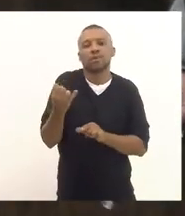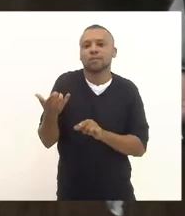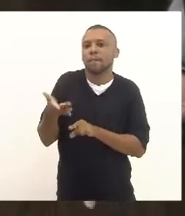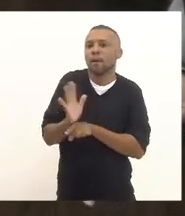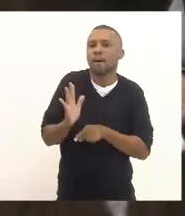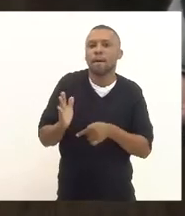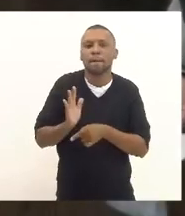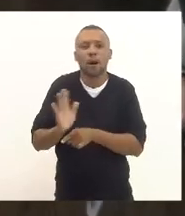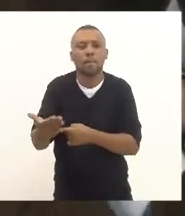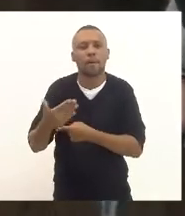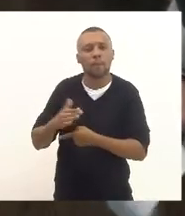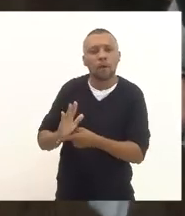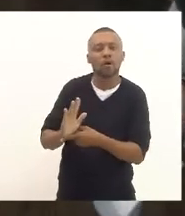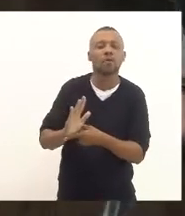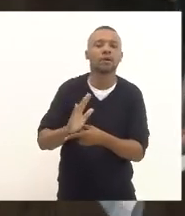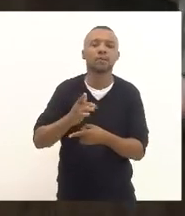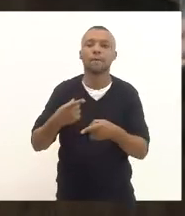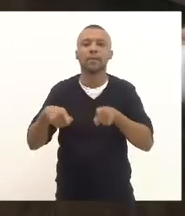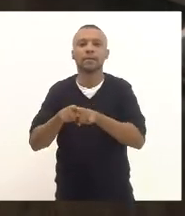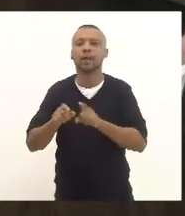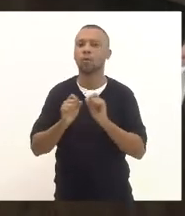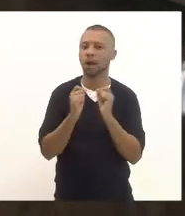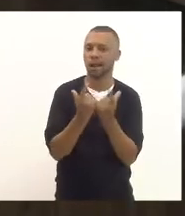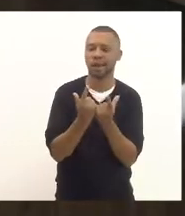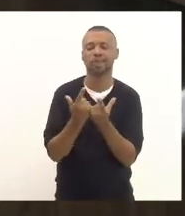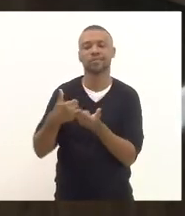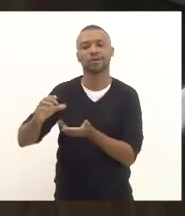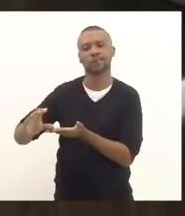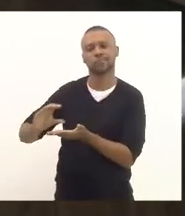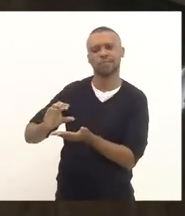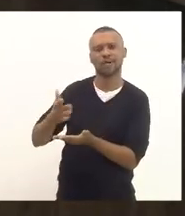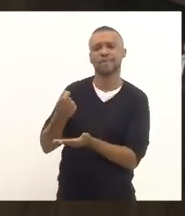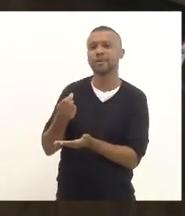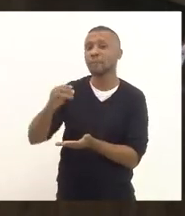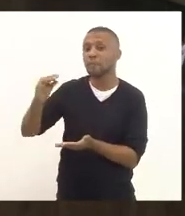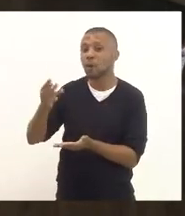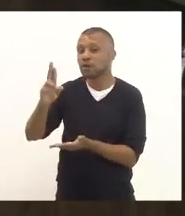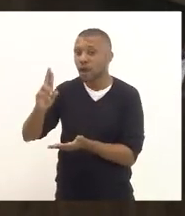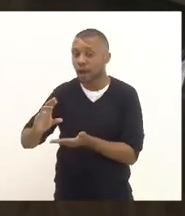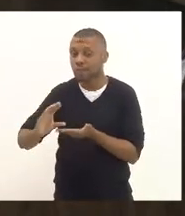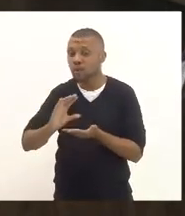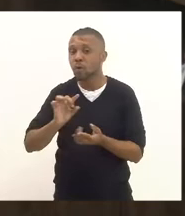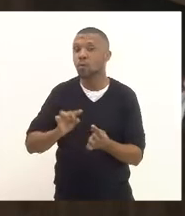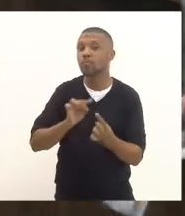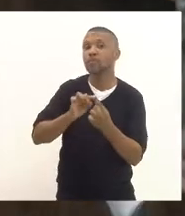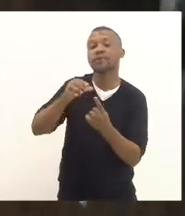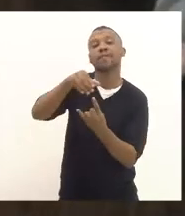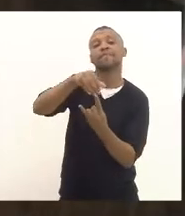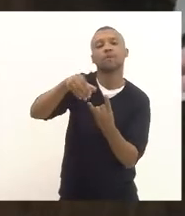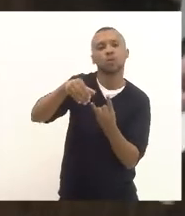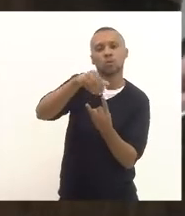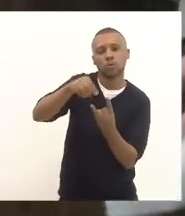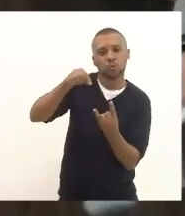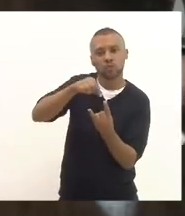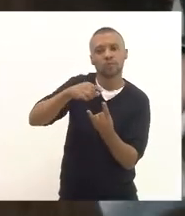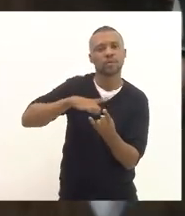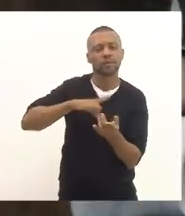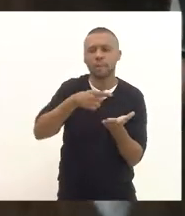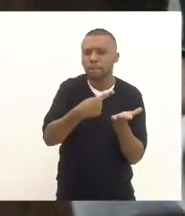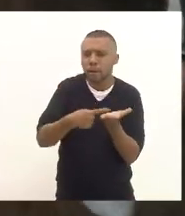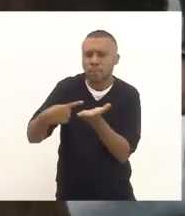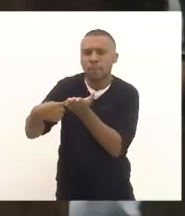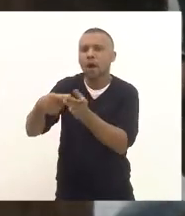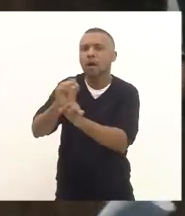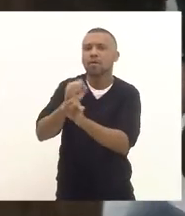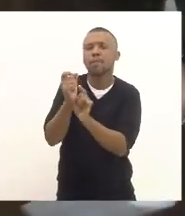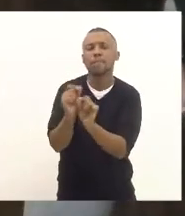alerj Que destinou recursos a Fiocruz da ordem Salvo engano de 20 milhões de reais para que a Fiocruz EA articulação com